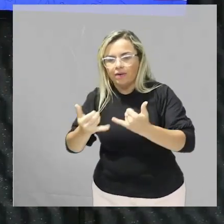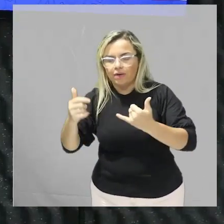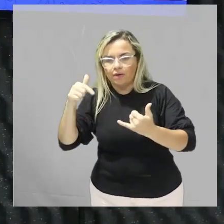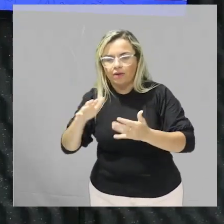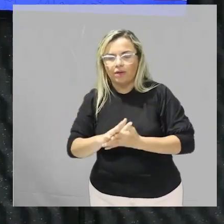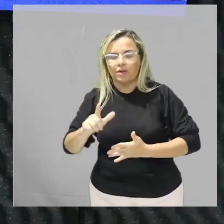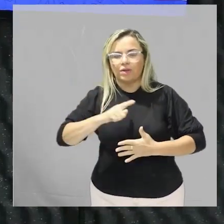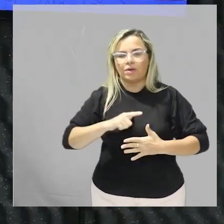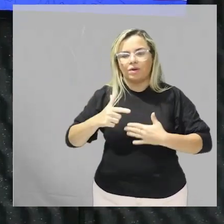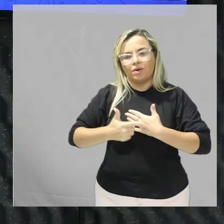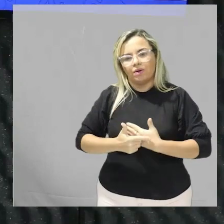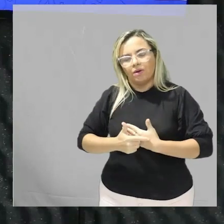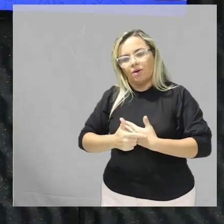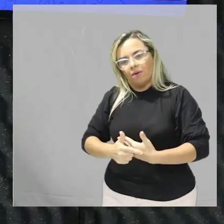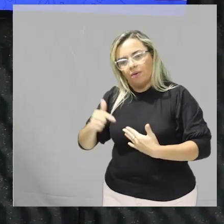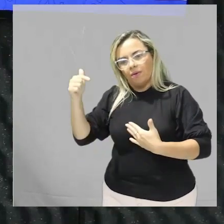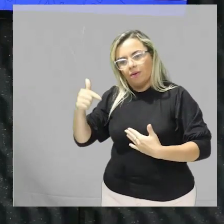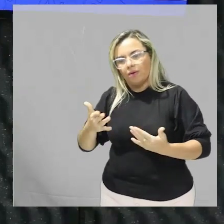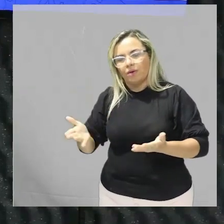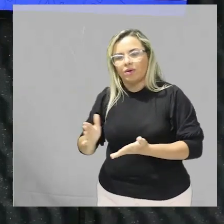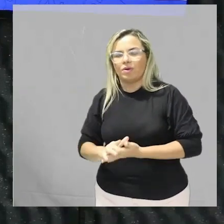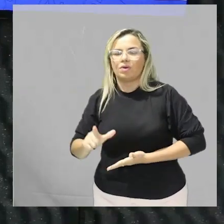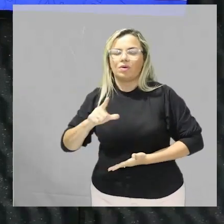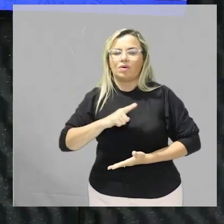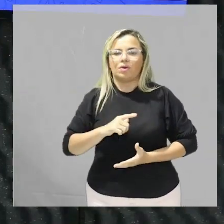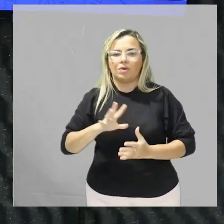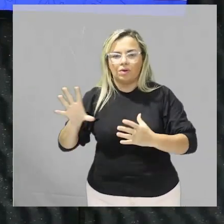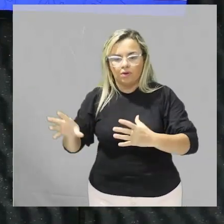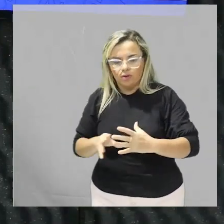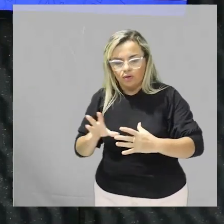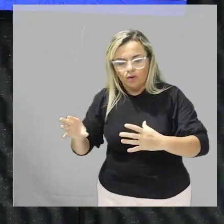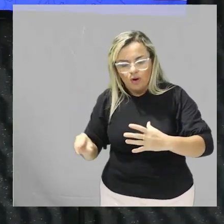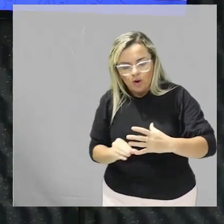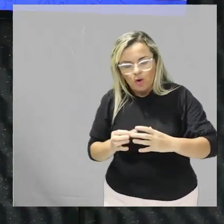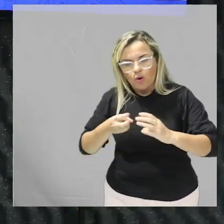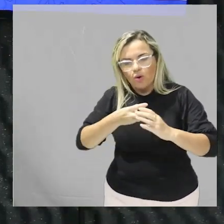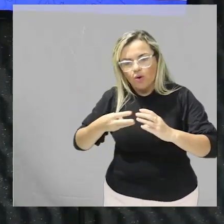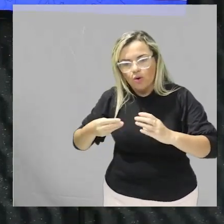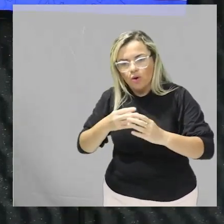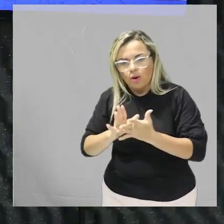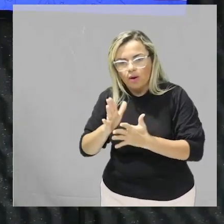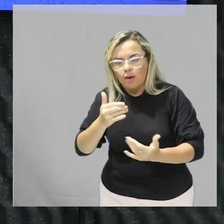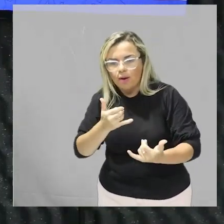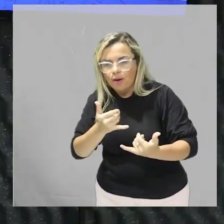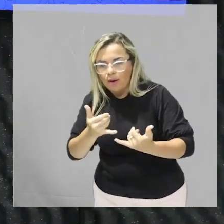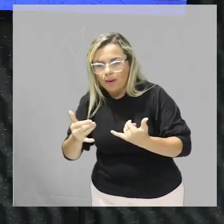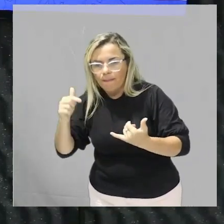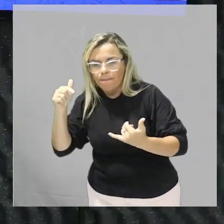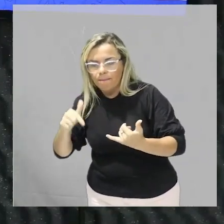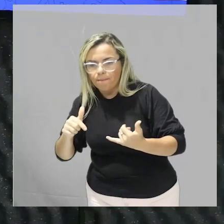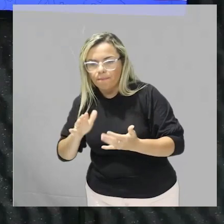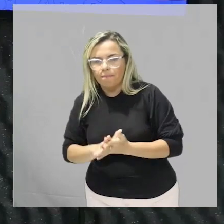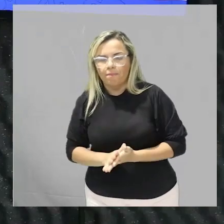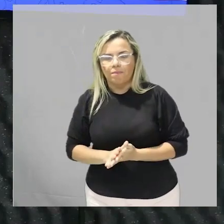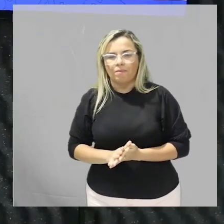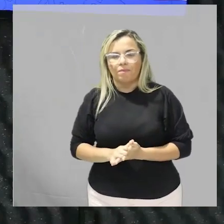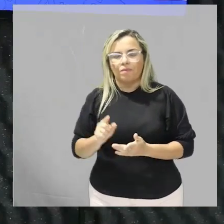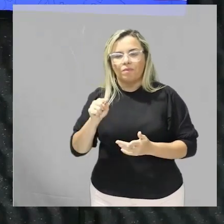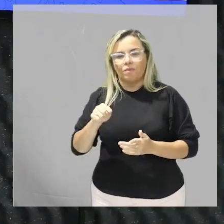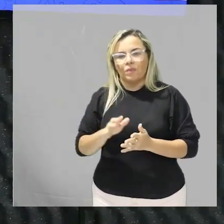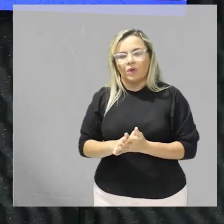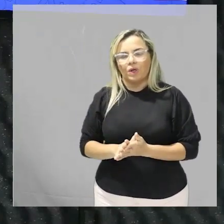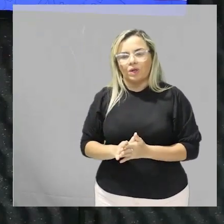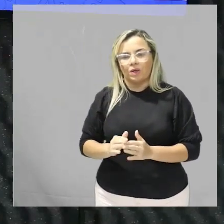uma função. Então, quando eu tenho um conjunto de células que são semelhantes entre si e que exercem uma mesma